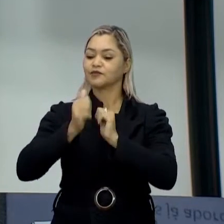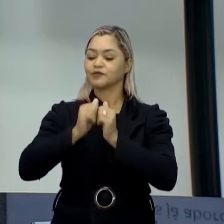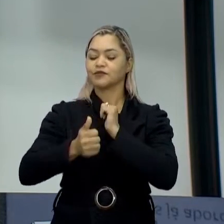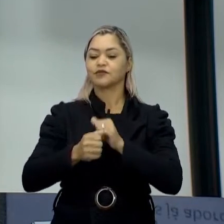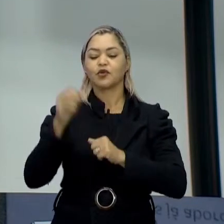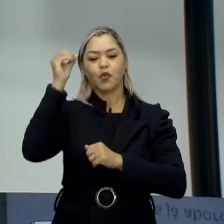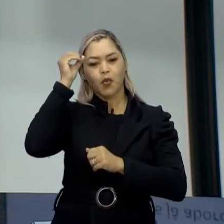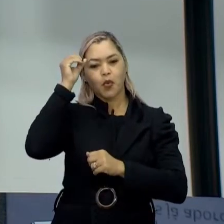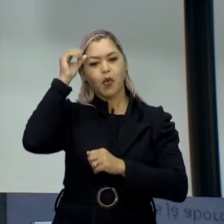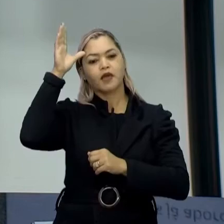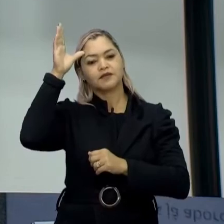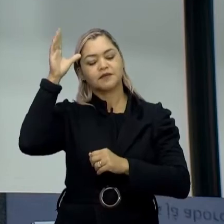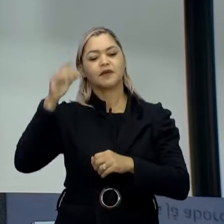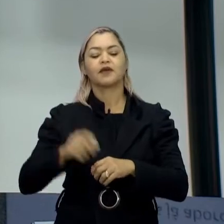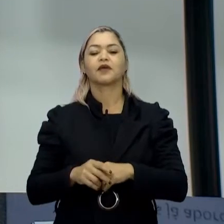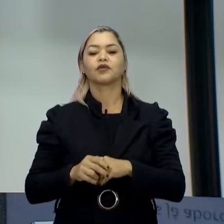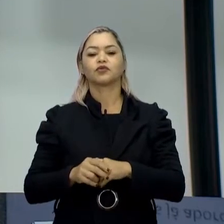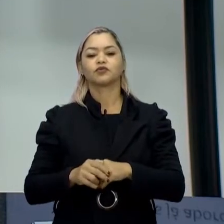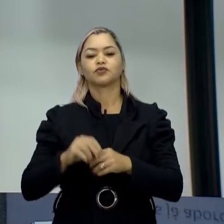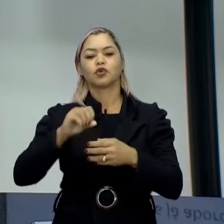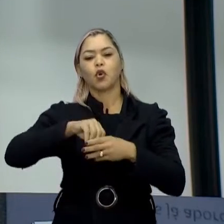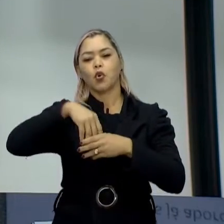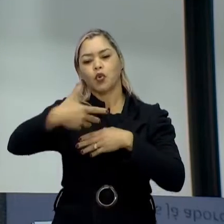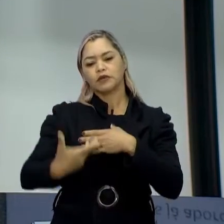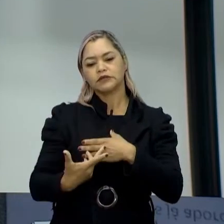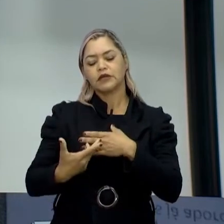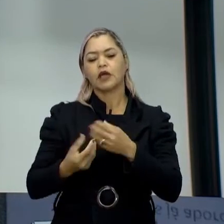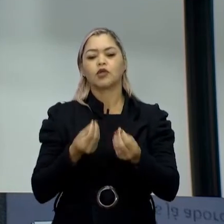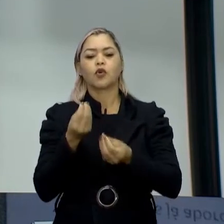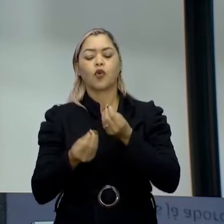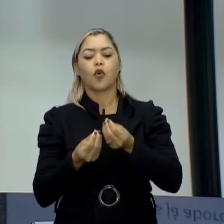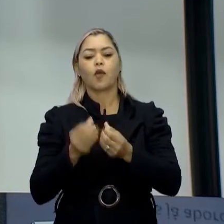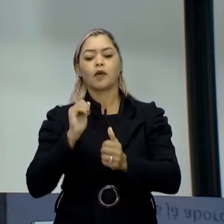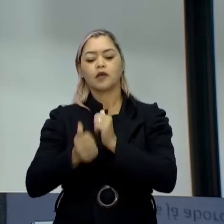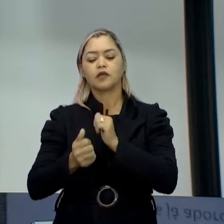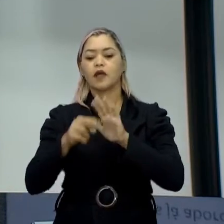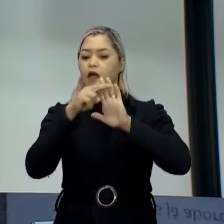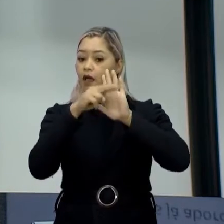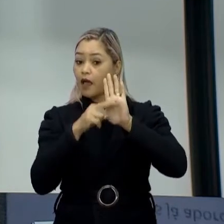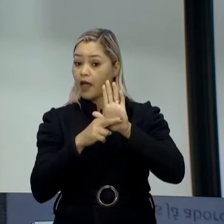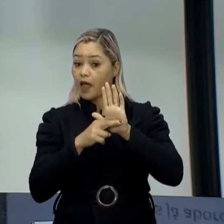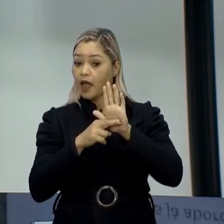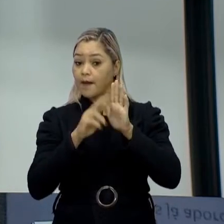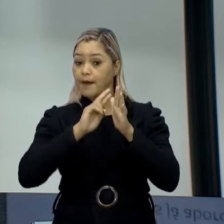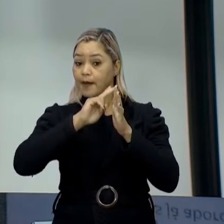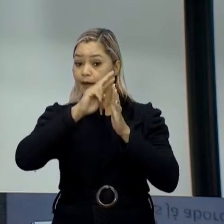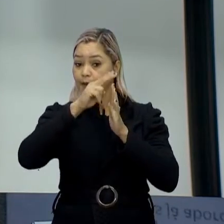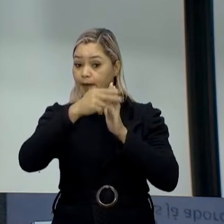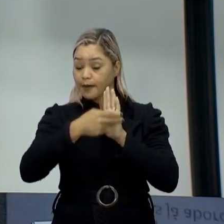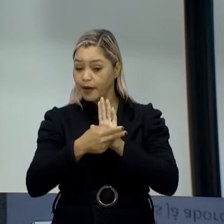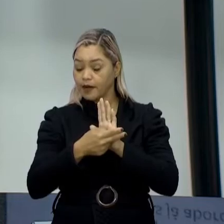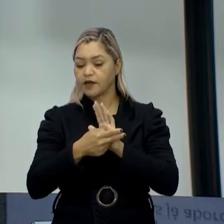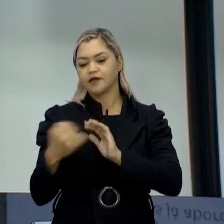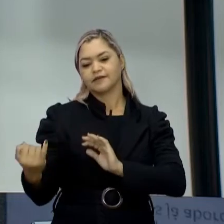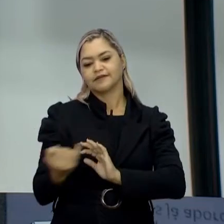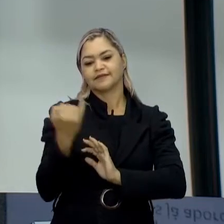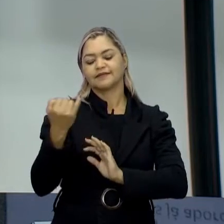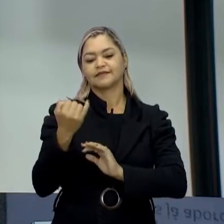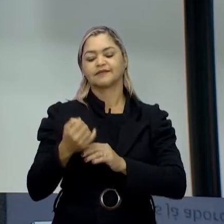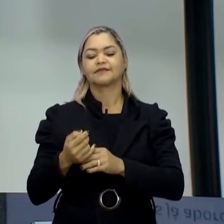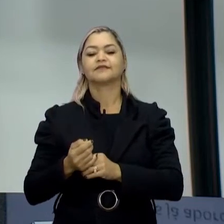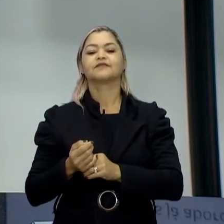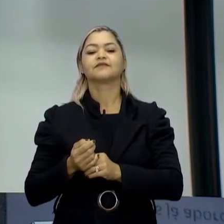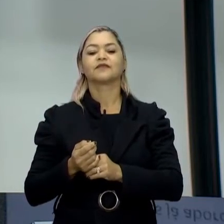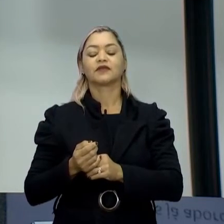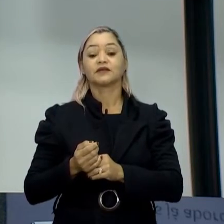seu conhecimento, sabendo os conceitos, sabendo como se jogava, regras, tá? Então, vale a pena revisitar